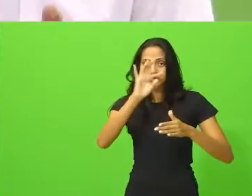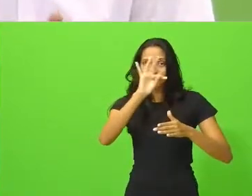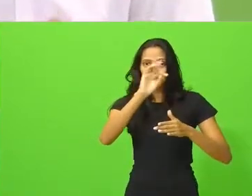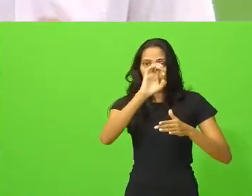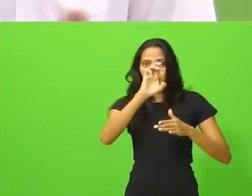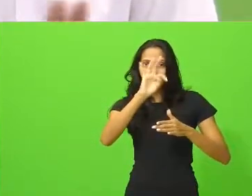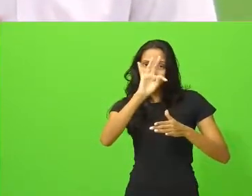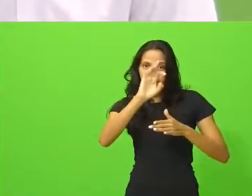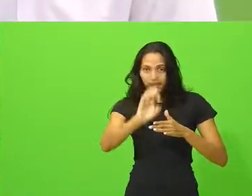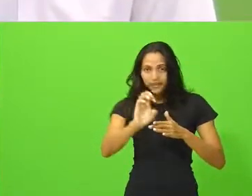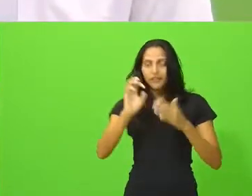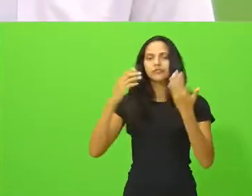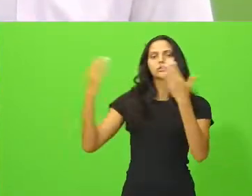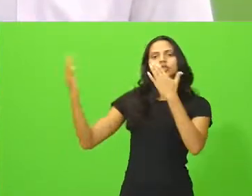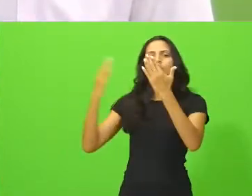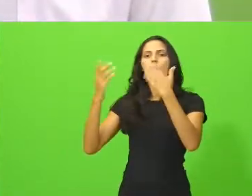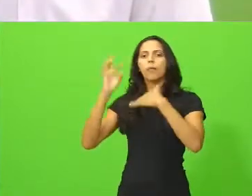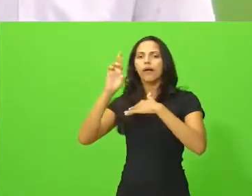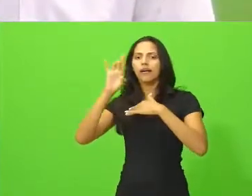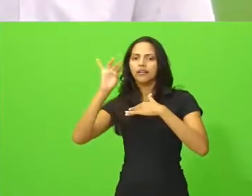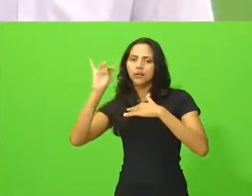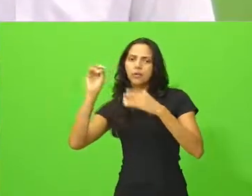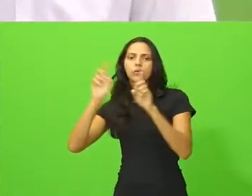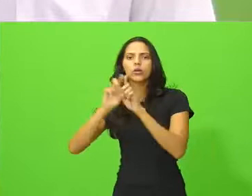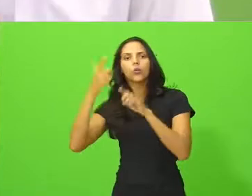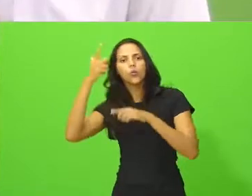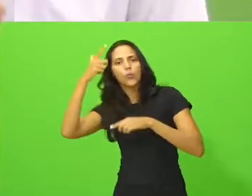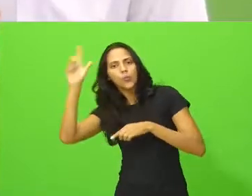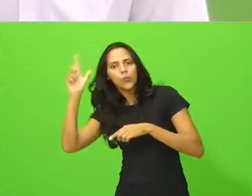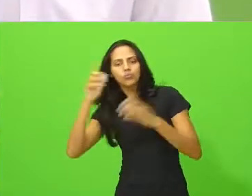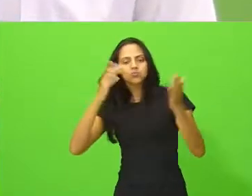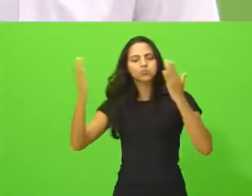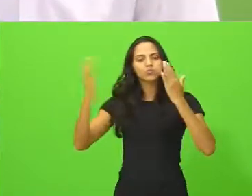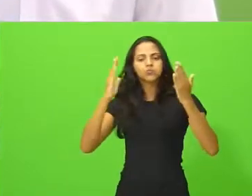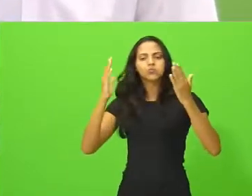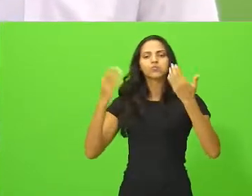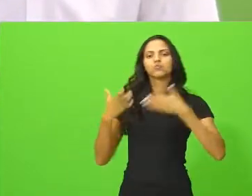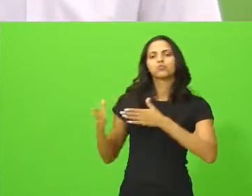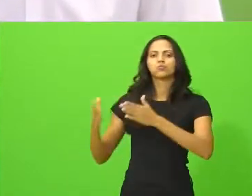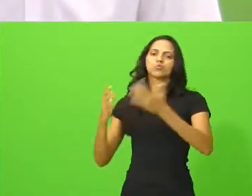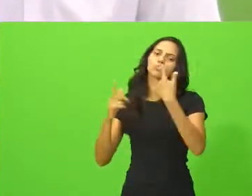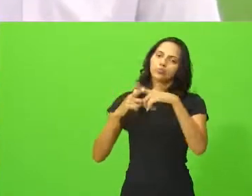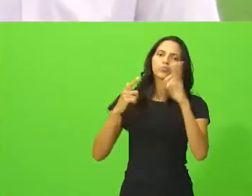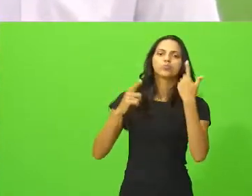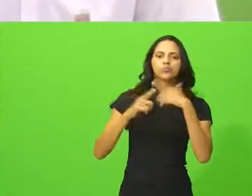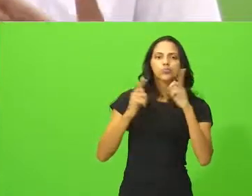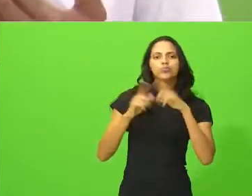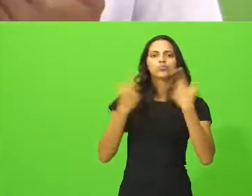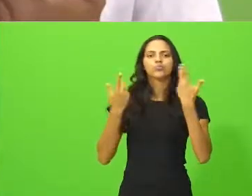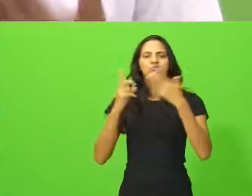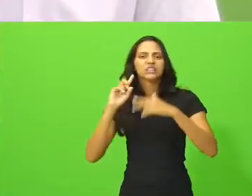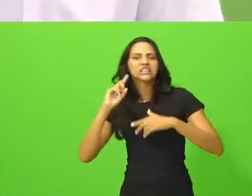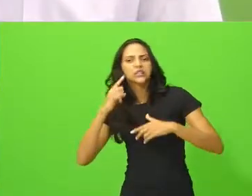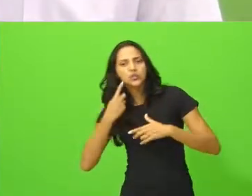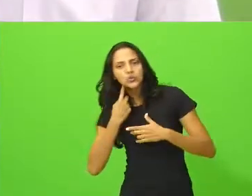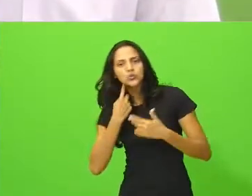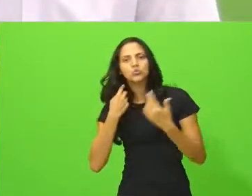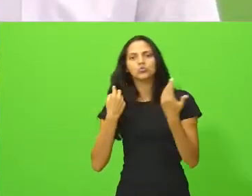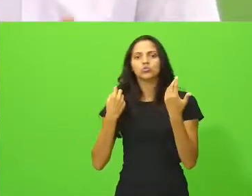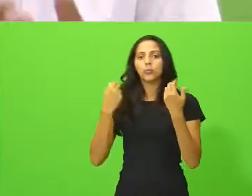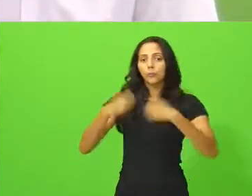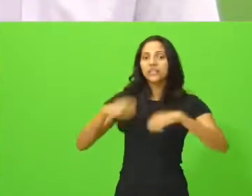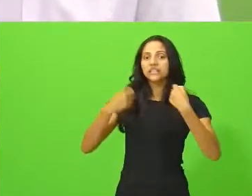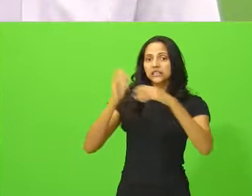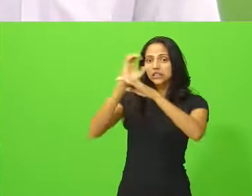despoluído há cerca de 20 anos atrás. Então perceba a ação do Estado enquanto, né,